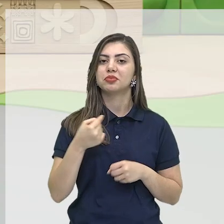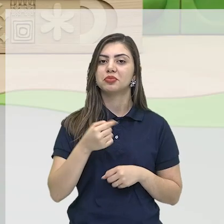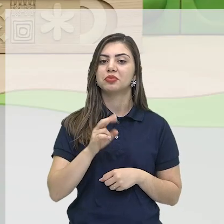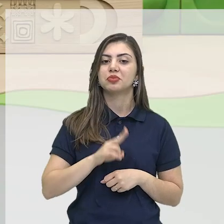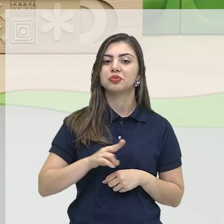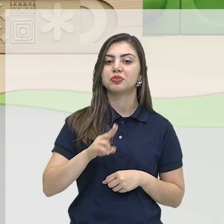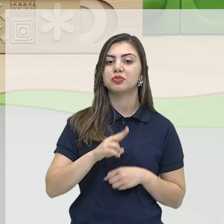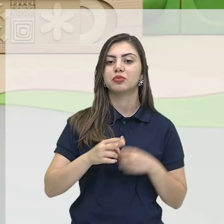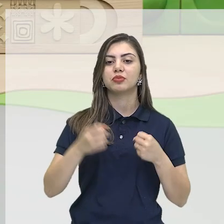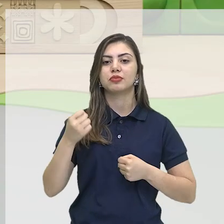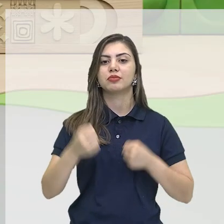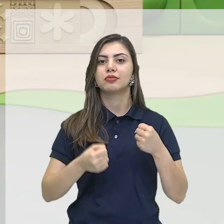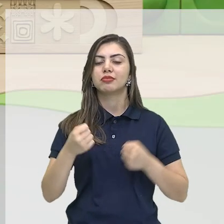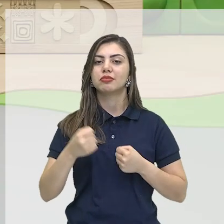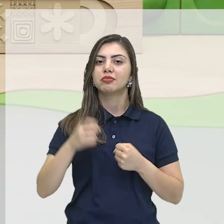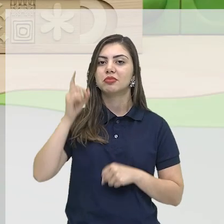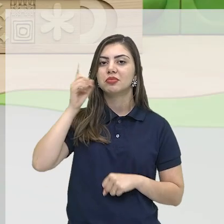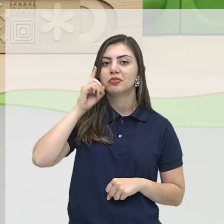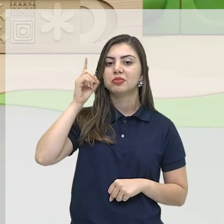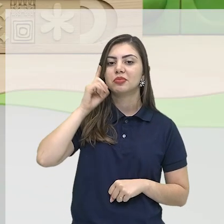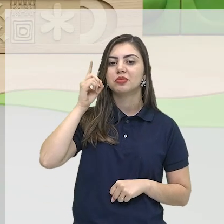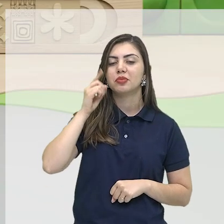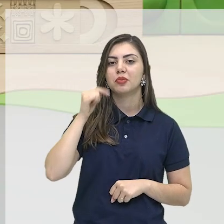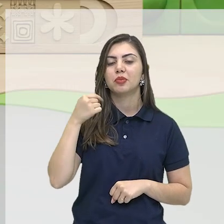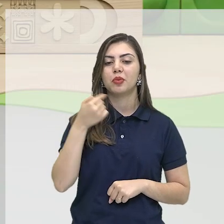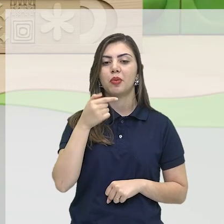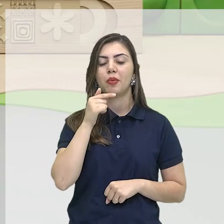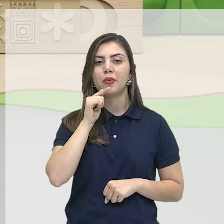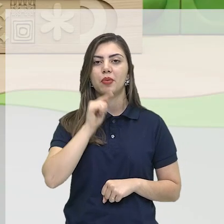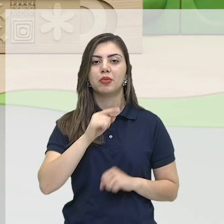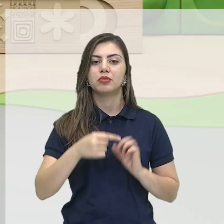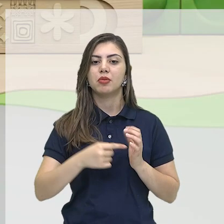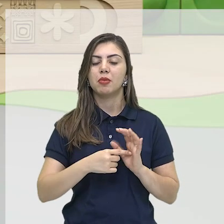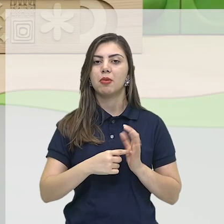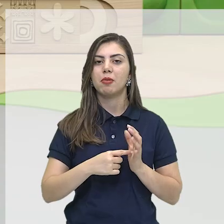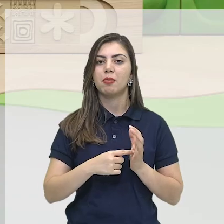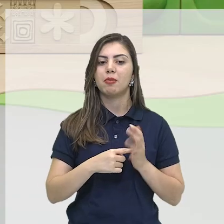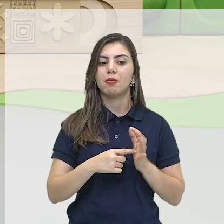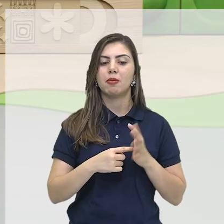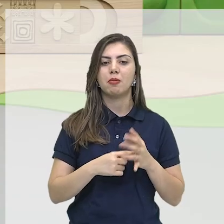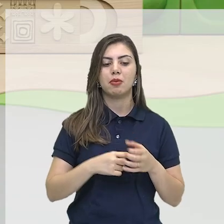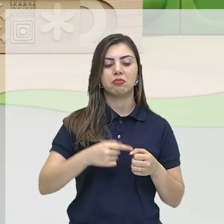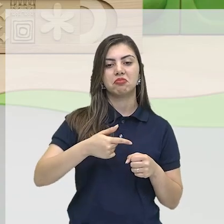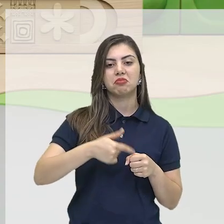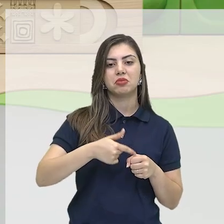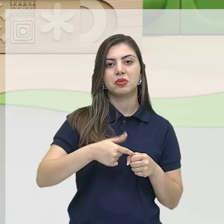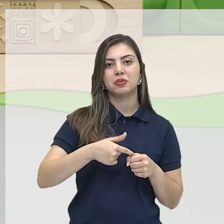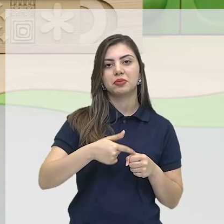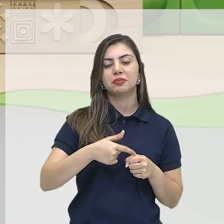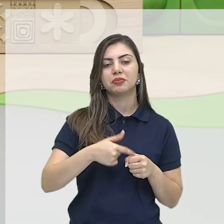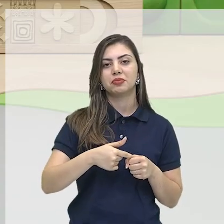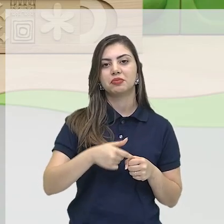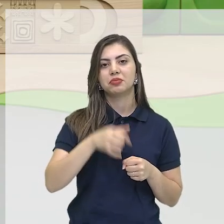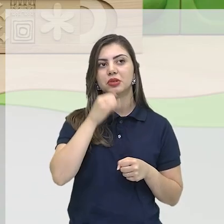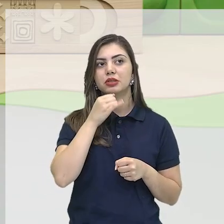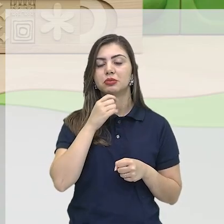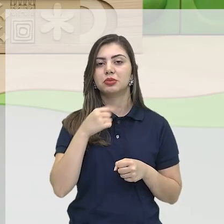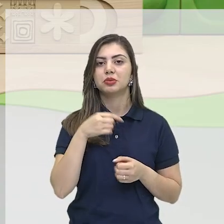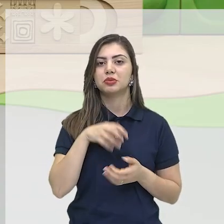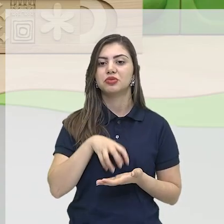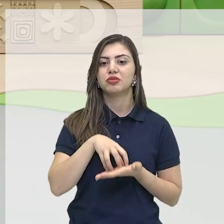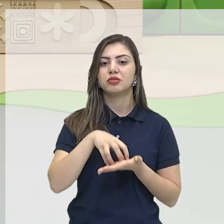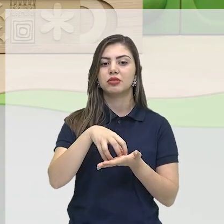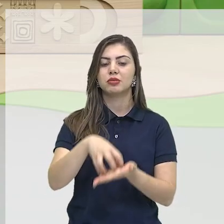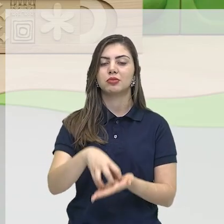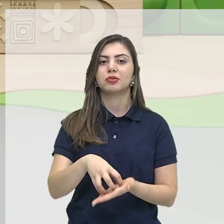para fazer funcionar máquinas, né? Por exemplo, máquinas de transporte. A gasolina que move o seu